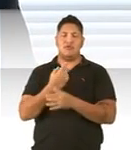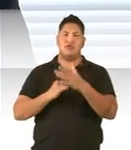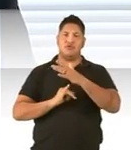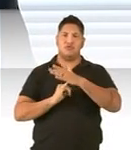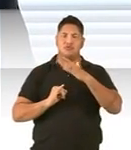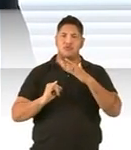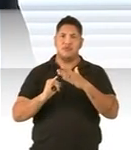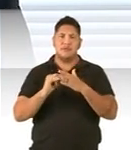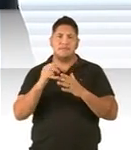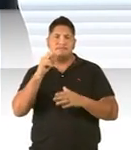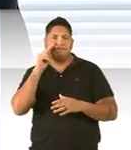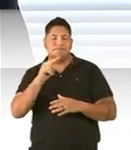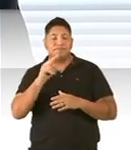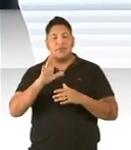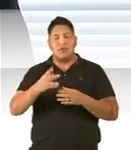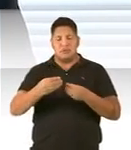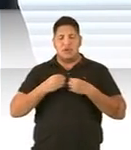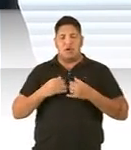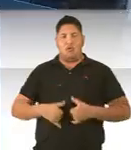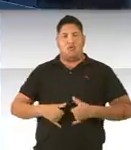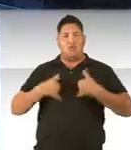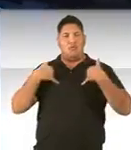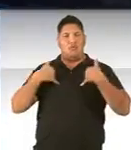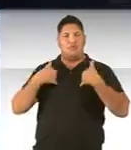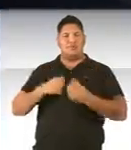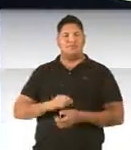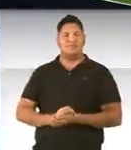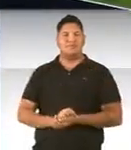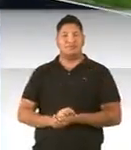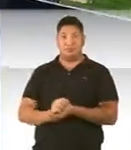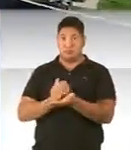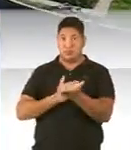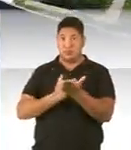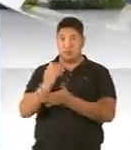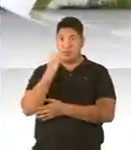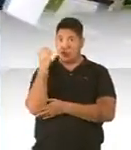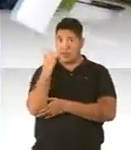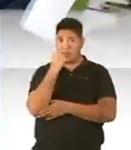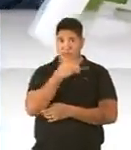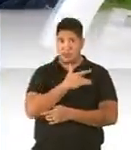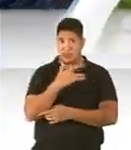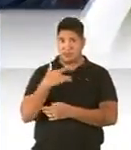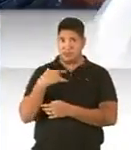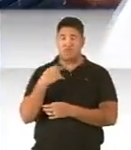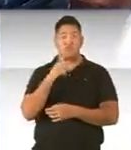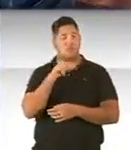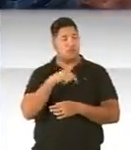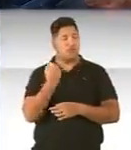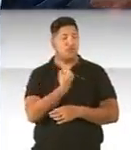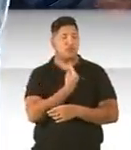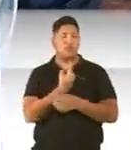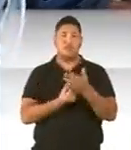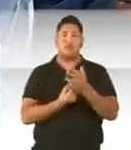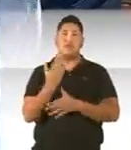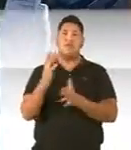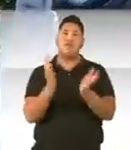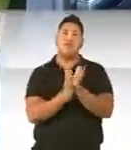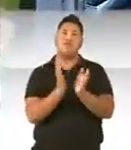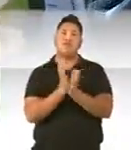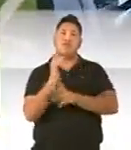frente a essa crise, nos é motivo de orgulho. No início da crise de saúde pública, o órgão criou o Grupo de